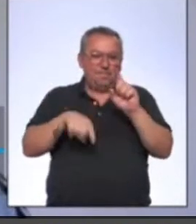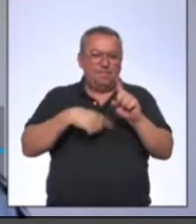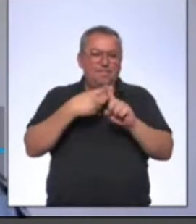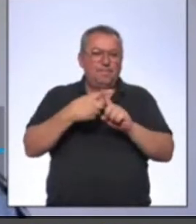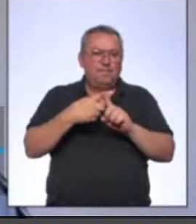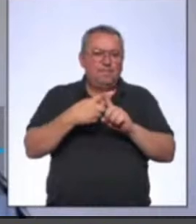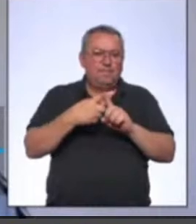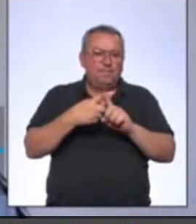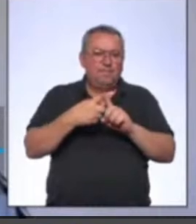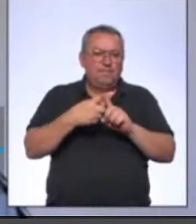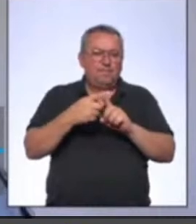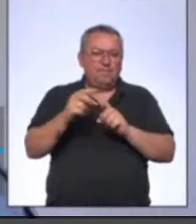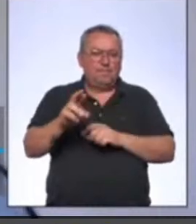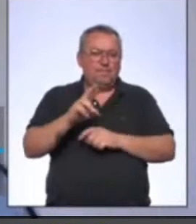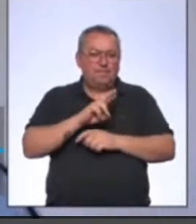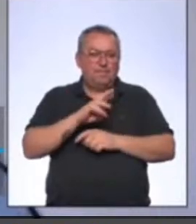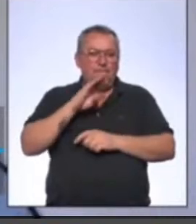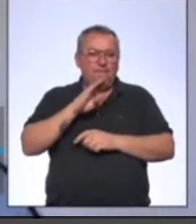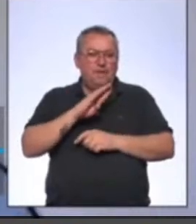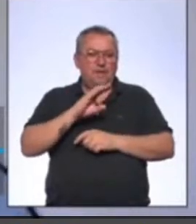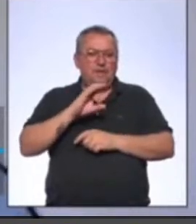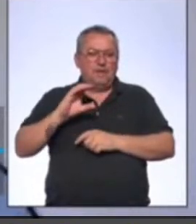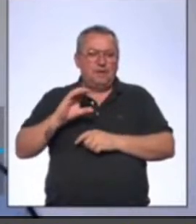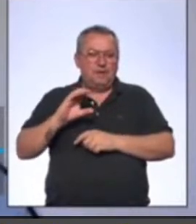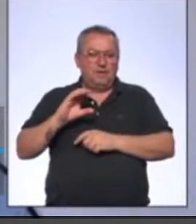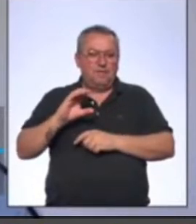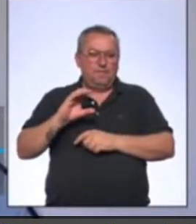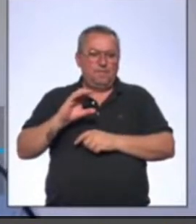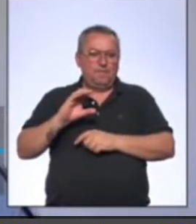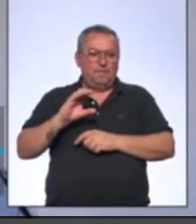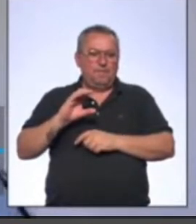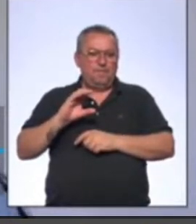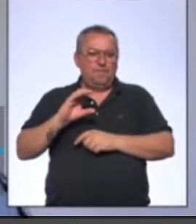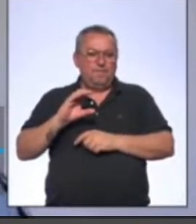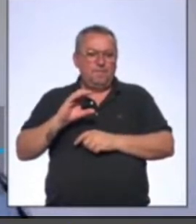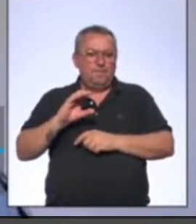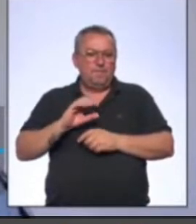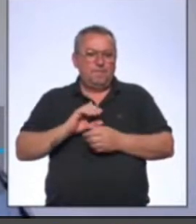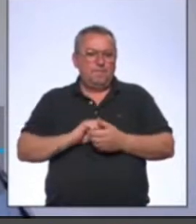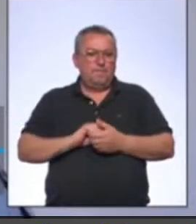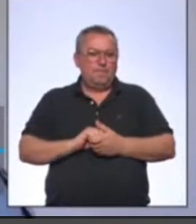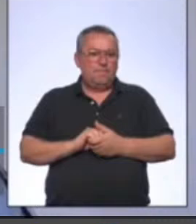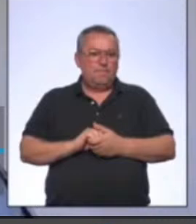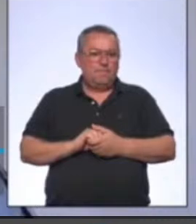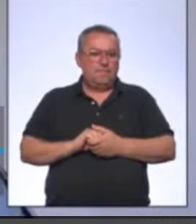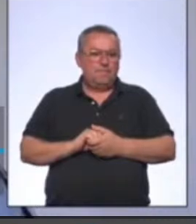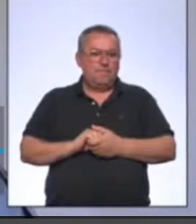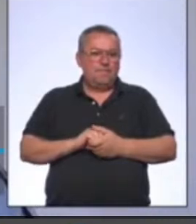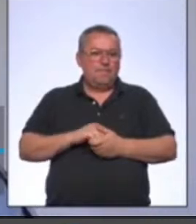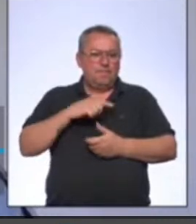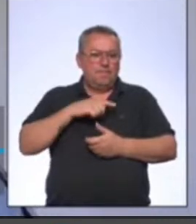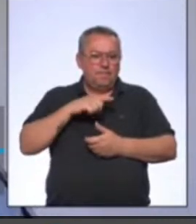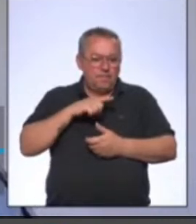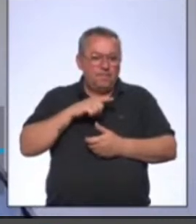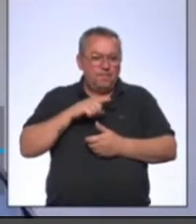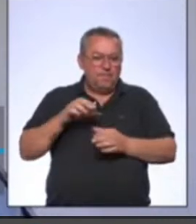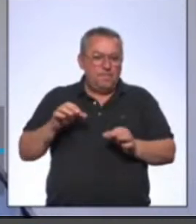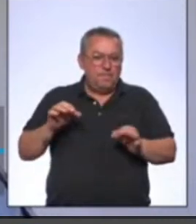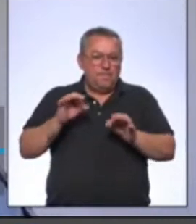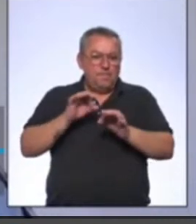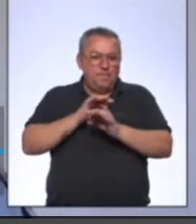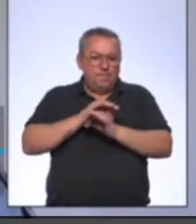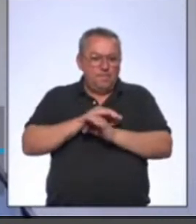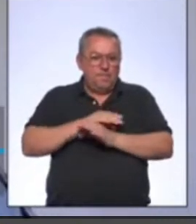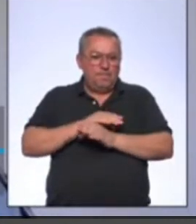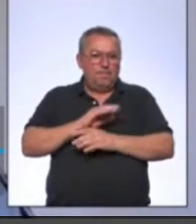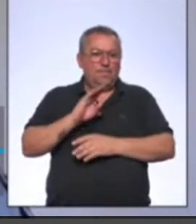colocando a resposta B e C. Seria isso? É, não é? Vocês acabaram indo na